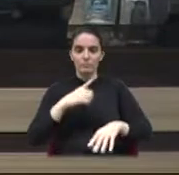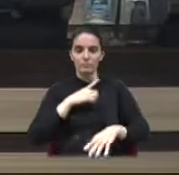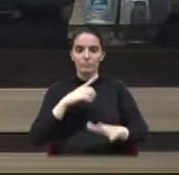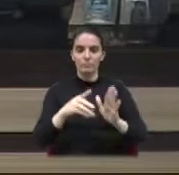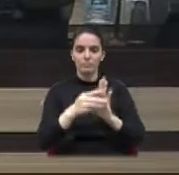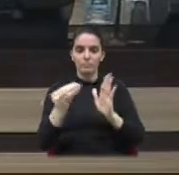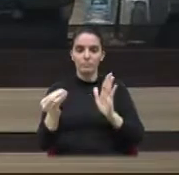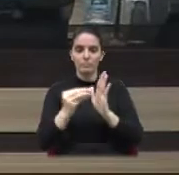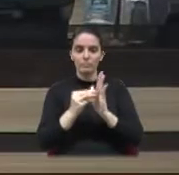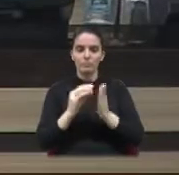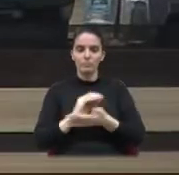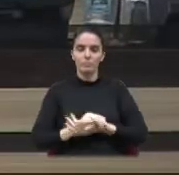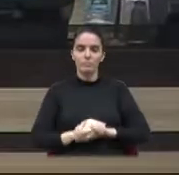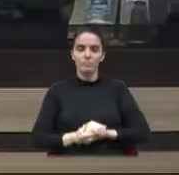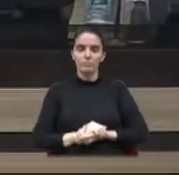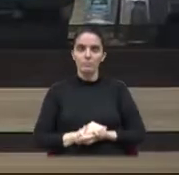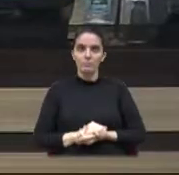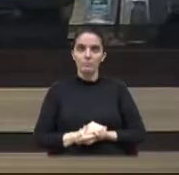de emendas.